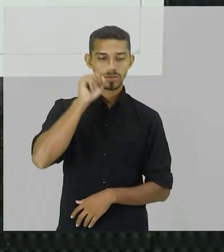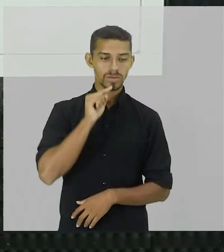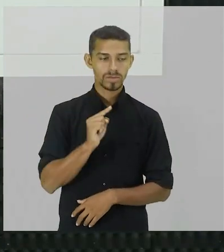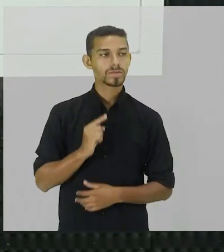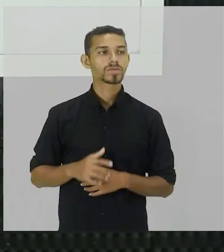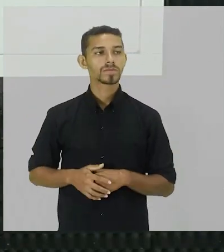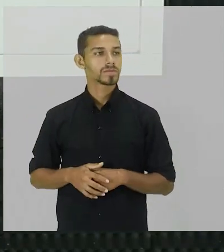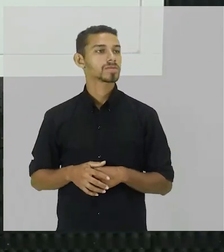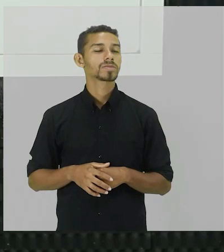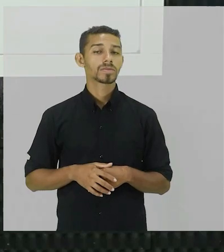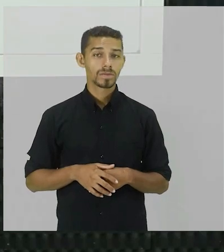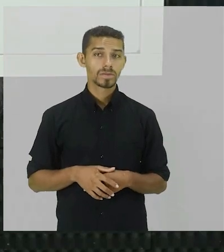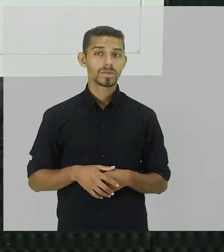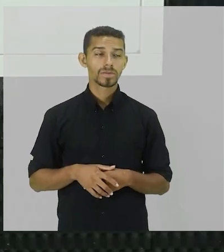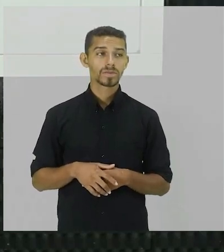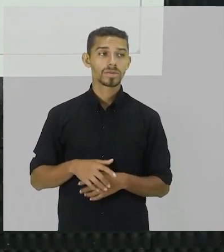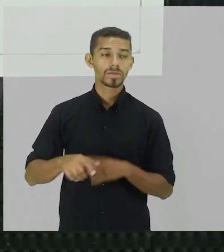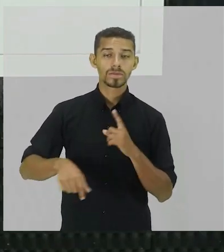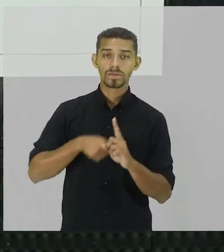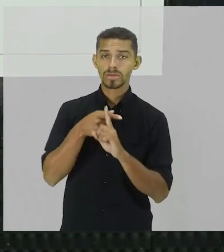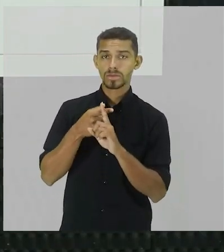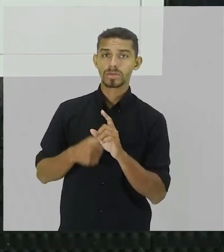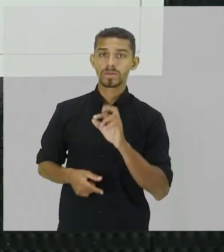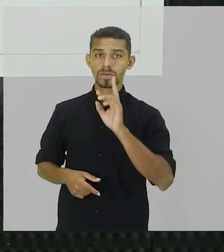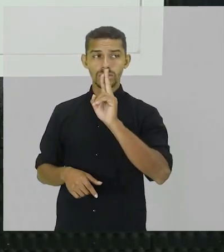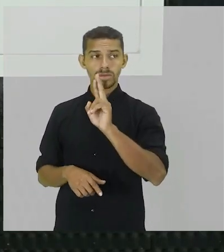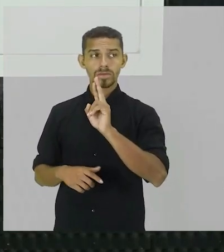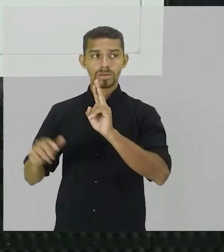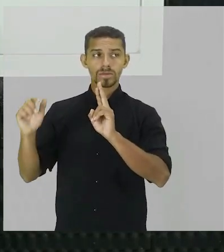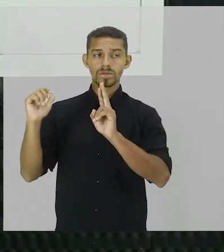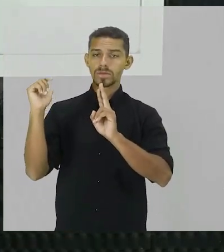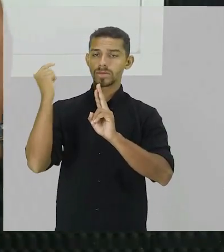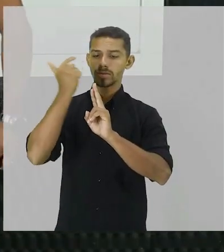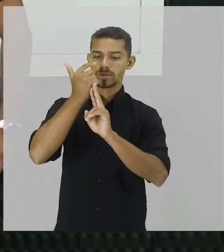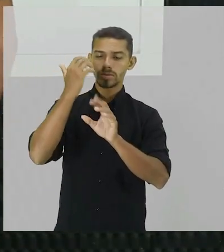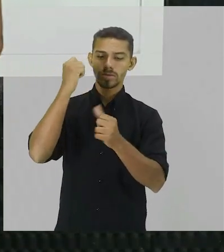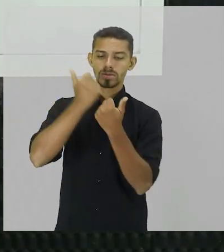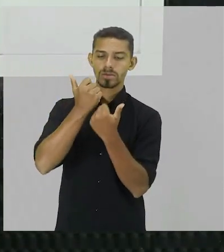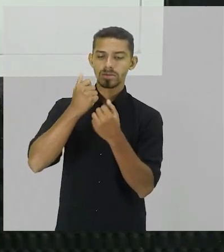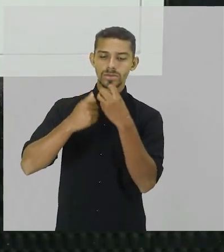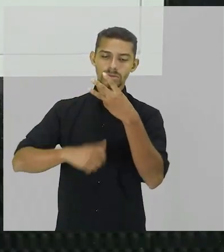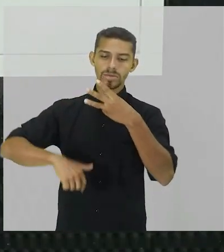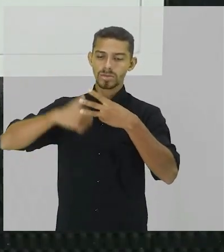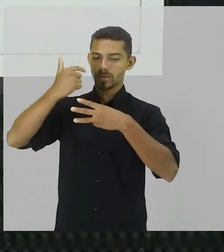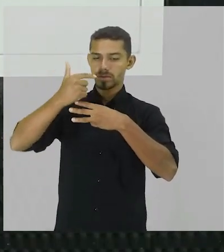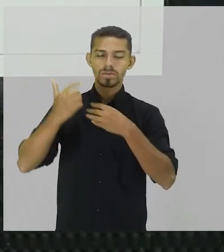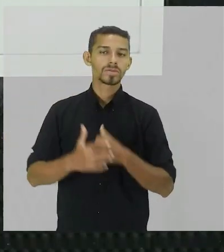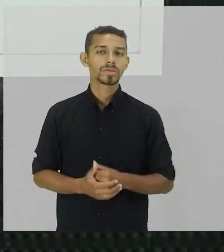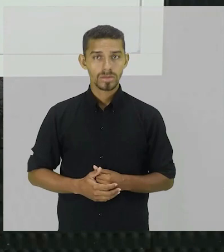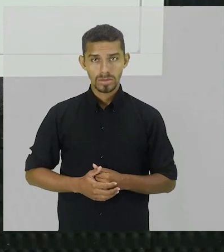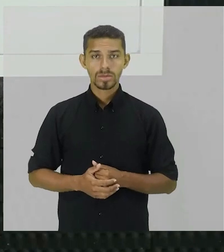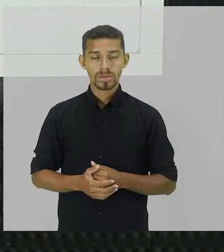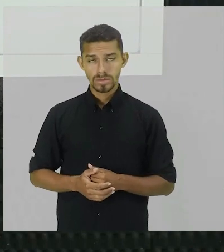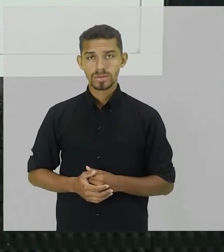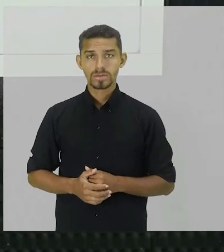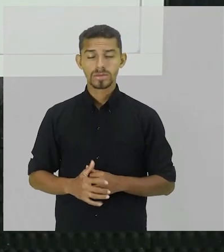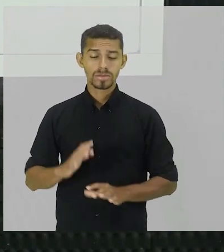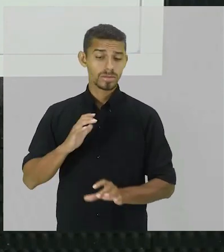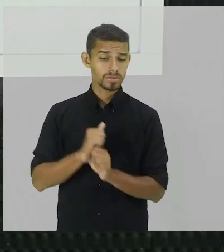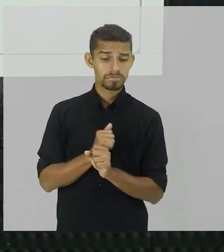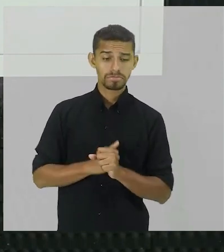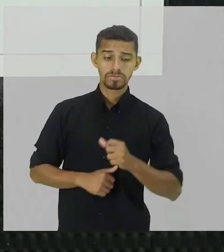o raio que eu calculei, 3 ao quadrado. Teorema de Pitágoras. Tá? Então, nós vamos ter